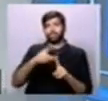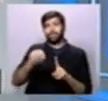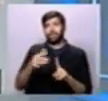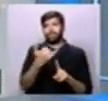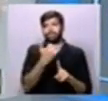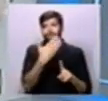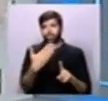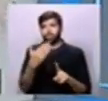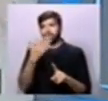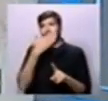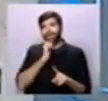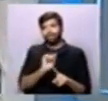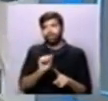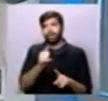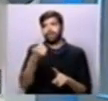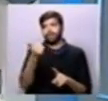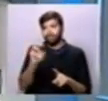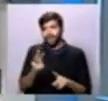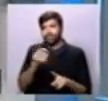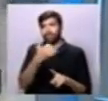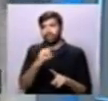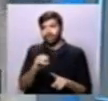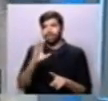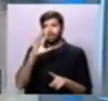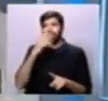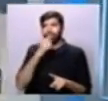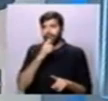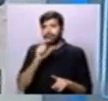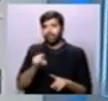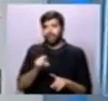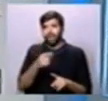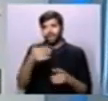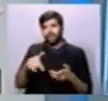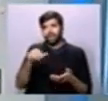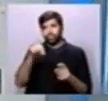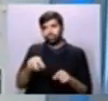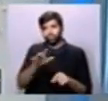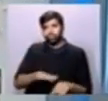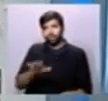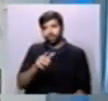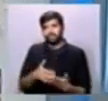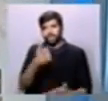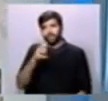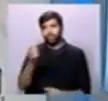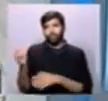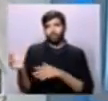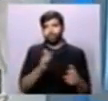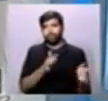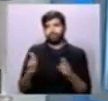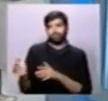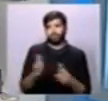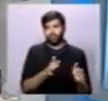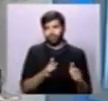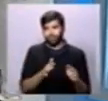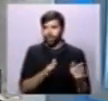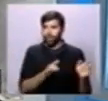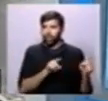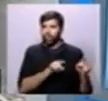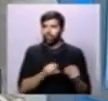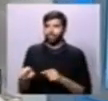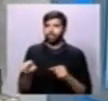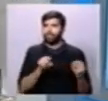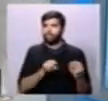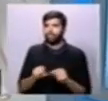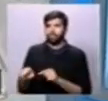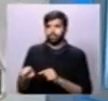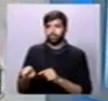os 21 graus em Évora e em Beja, 20 graus em Faro. Aqui na região sul temos a destacar o vento, que sopra do quadrante leste,